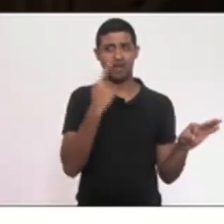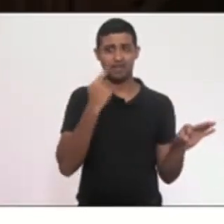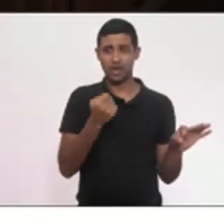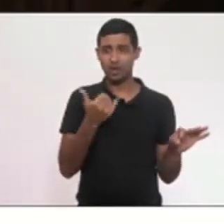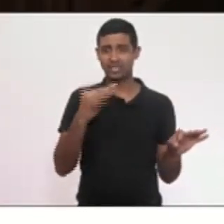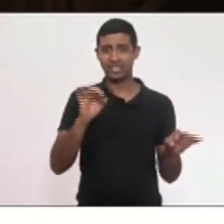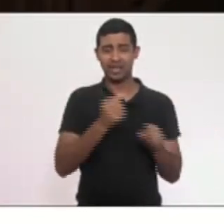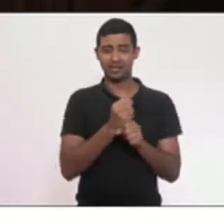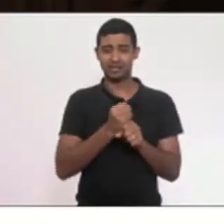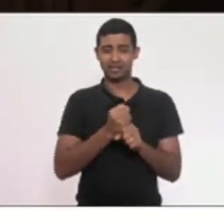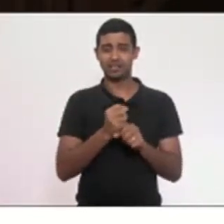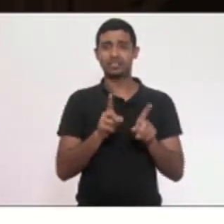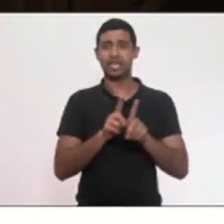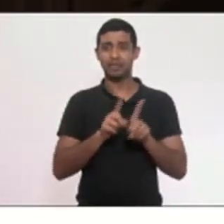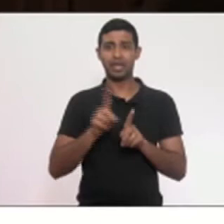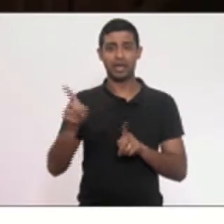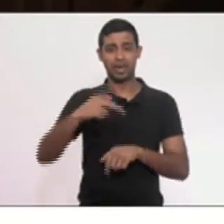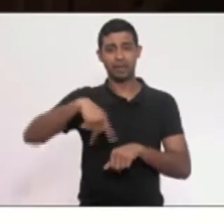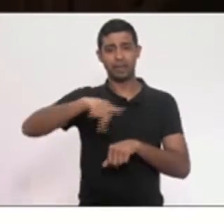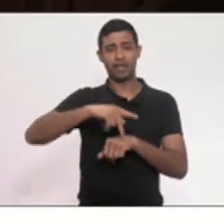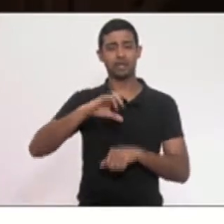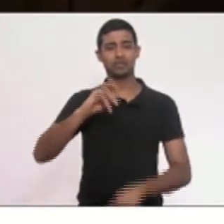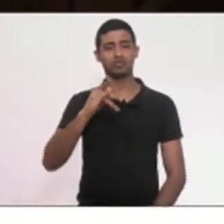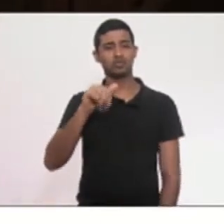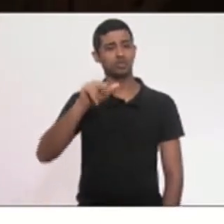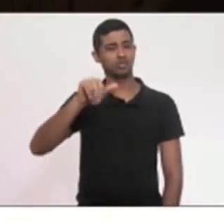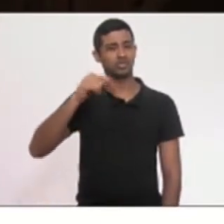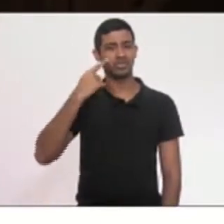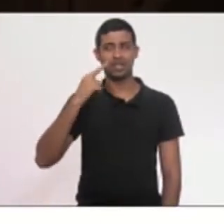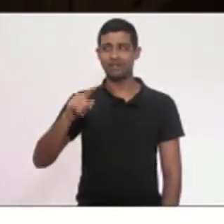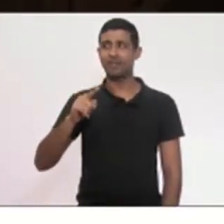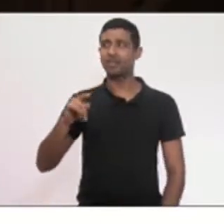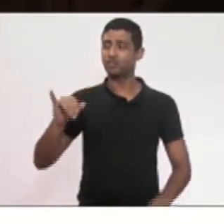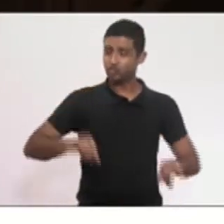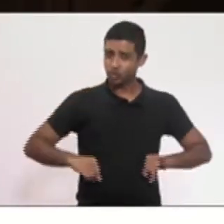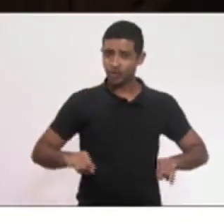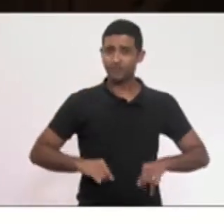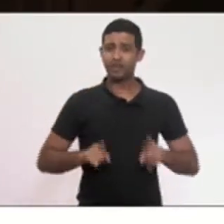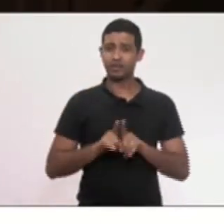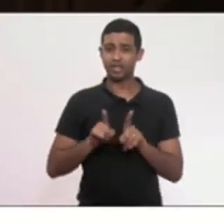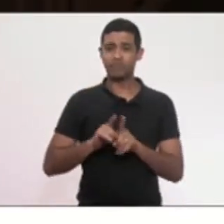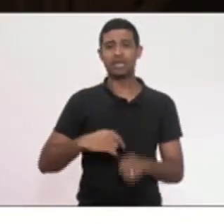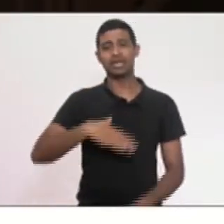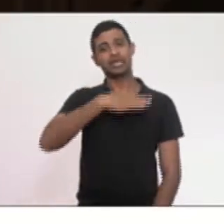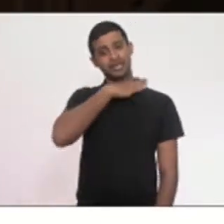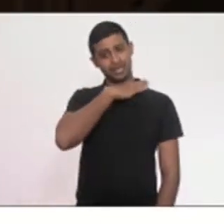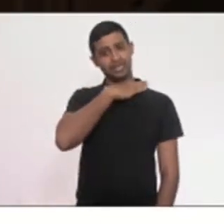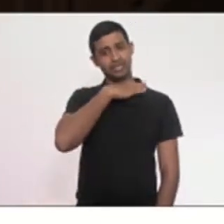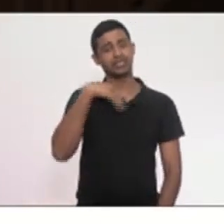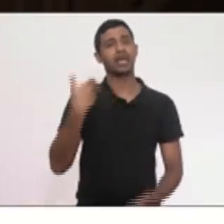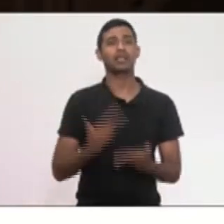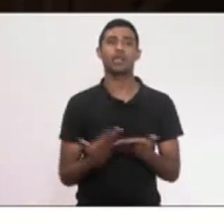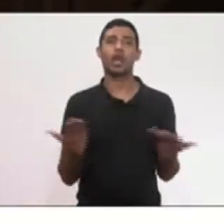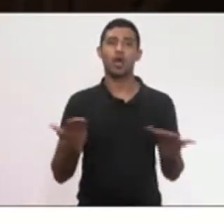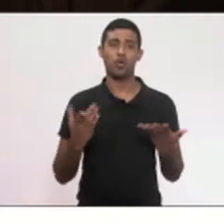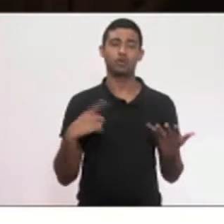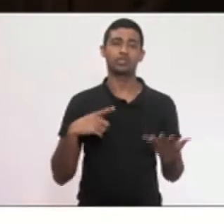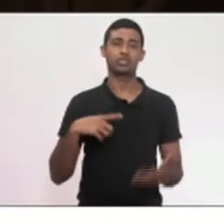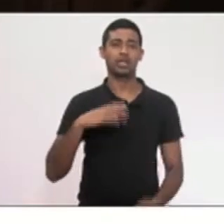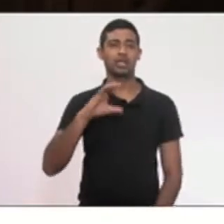Entretanto, também a China foi afetada por essa profunda crise que ainda abala o capitalismo internacional. E